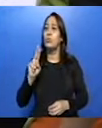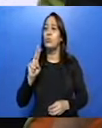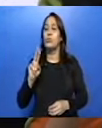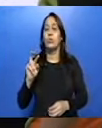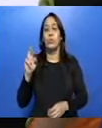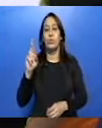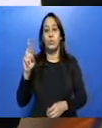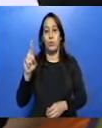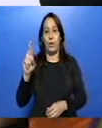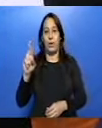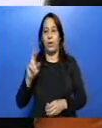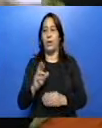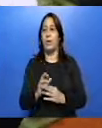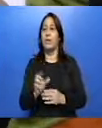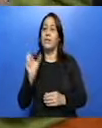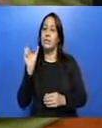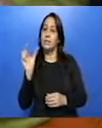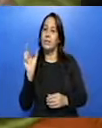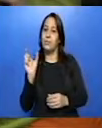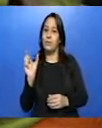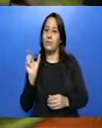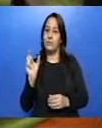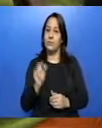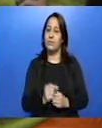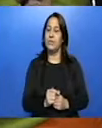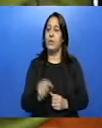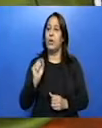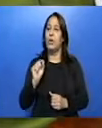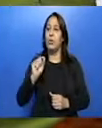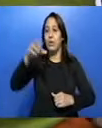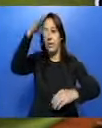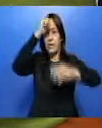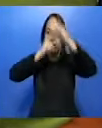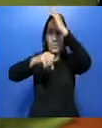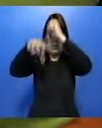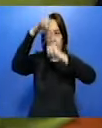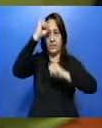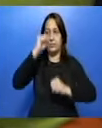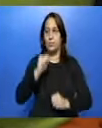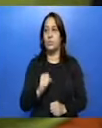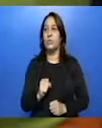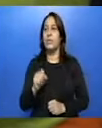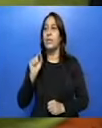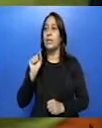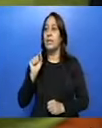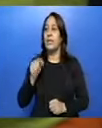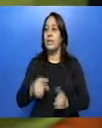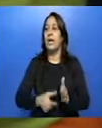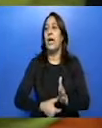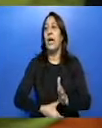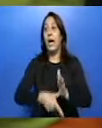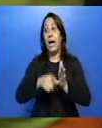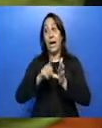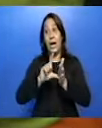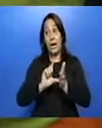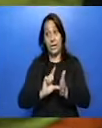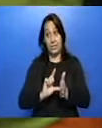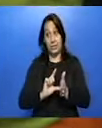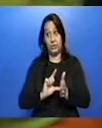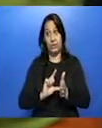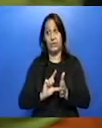do R nessas palavras? Então, o que que a gente aprendeu? Que se antes o vizinho for